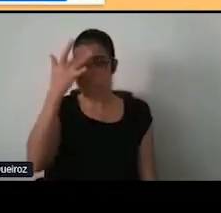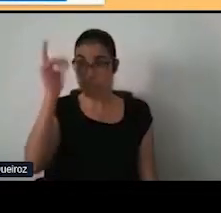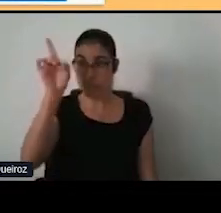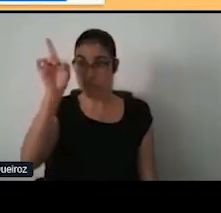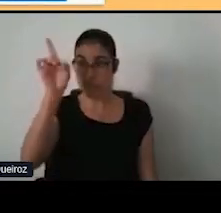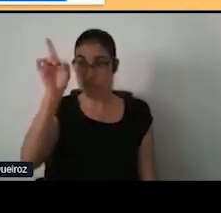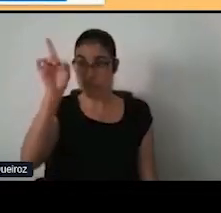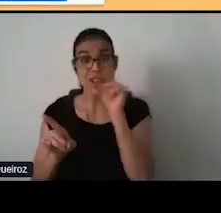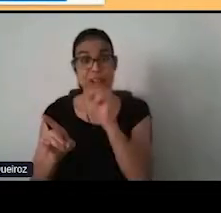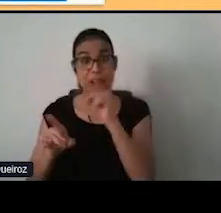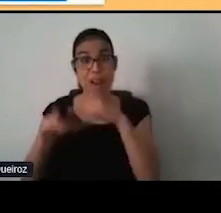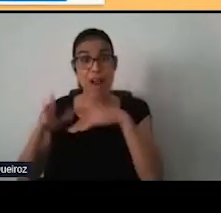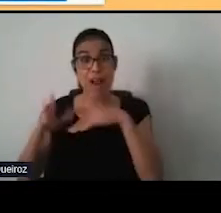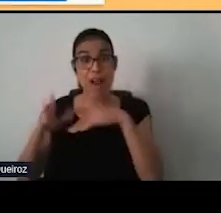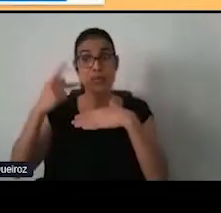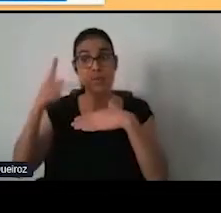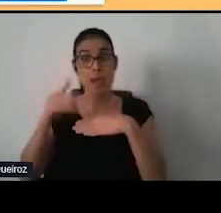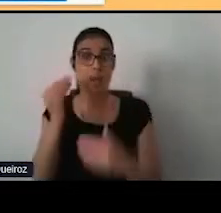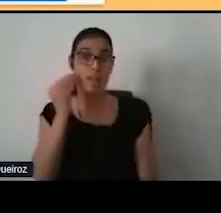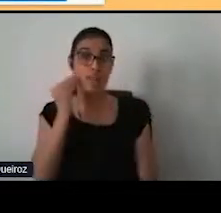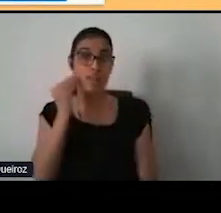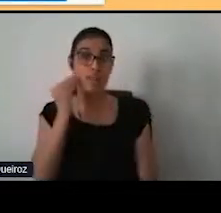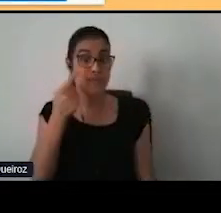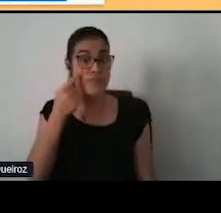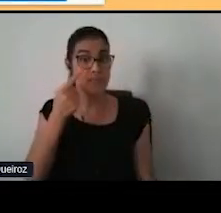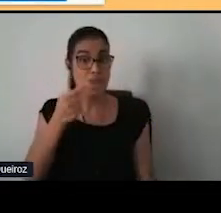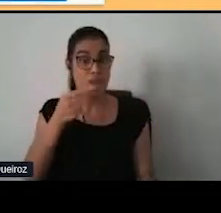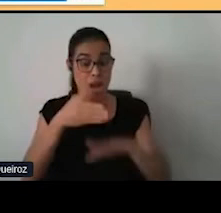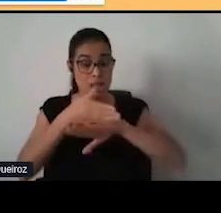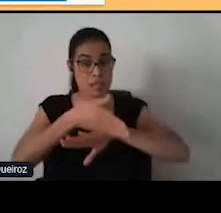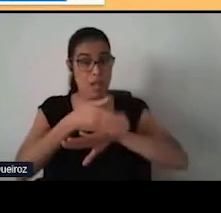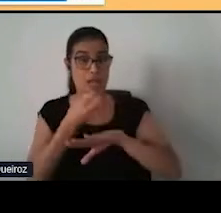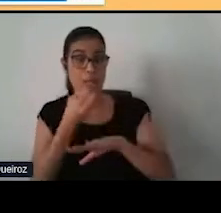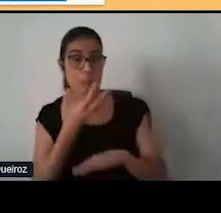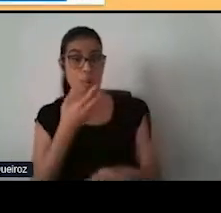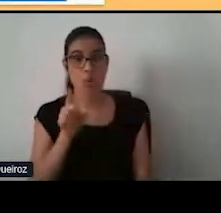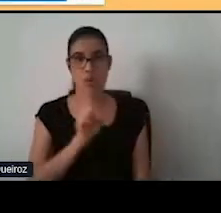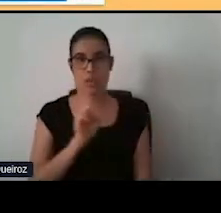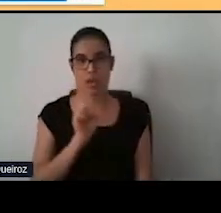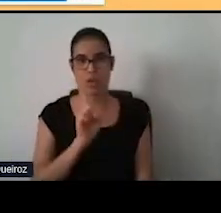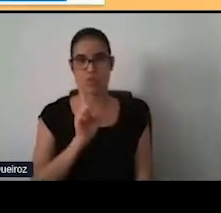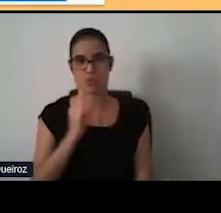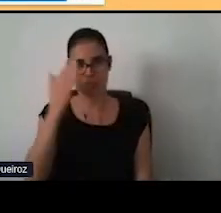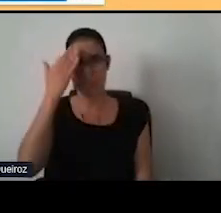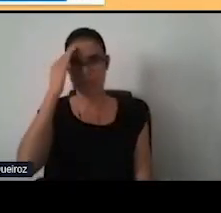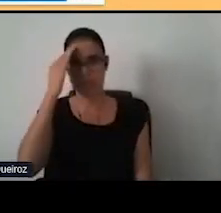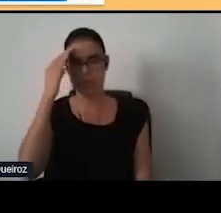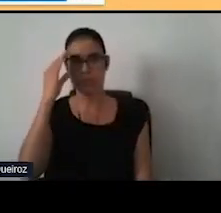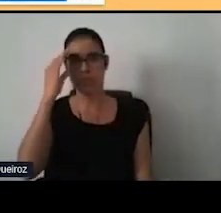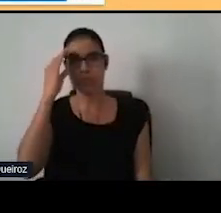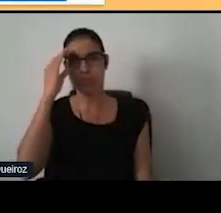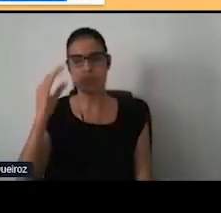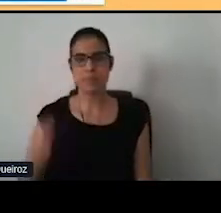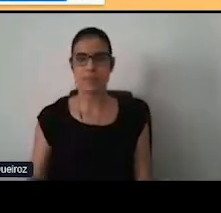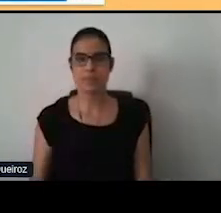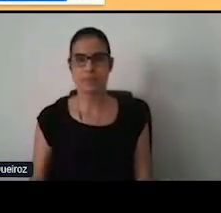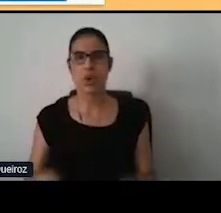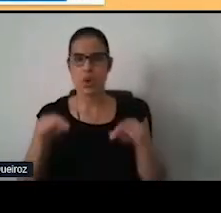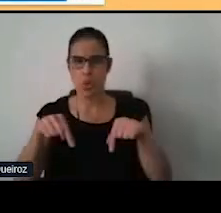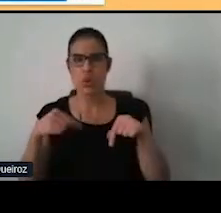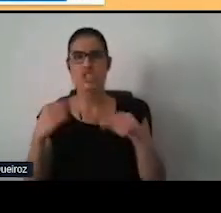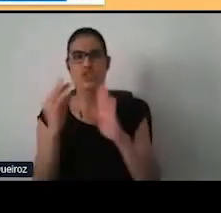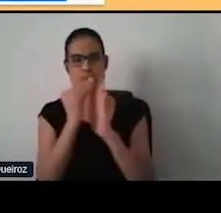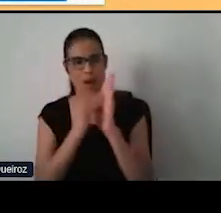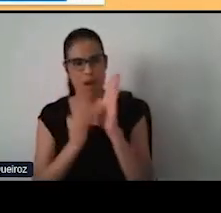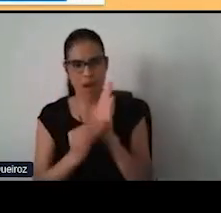ferramentas, né? Teste essa aplicação, porque é aquilo, a gente se fala muito hoje em dia, galera de design, galera